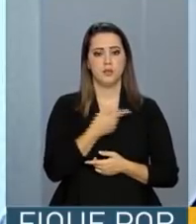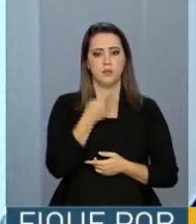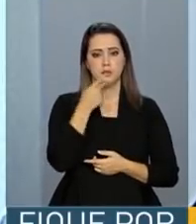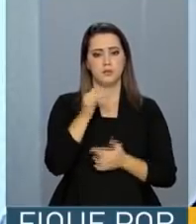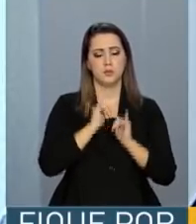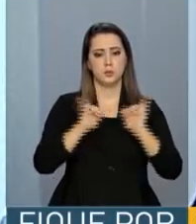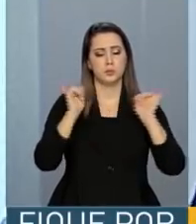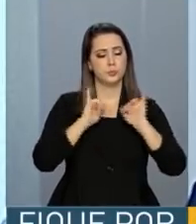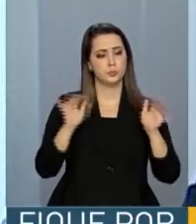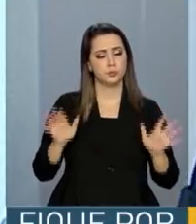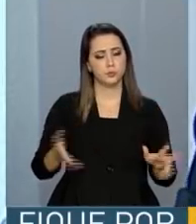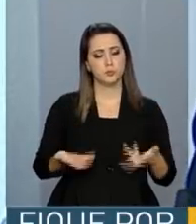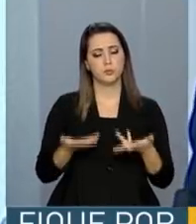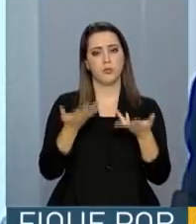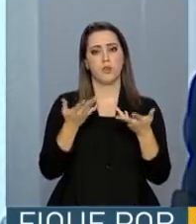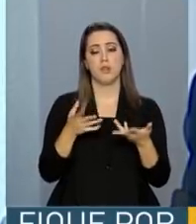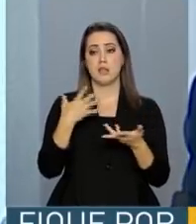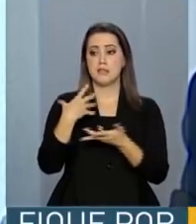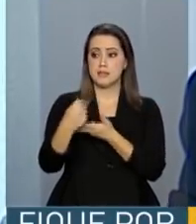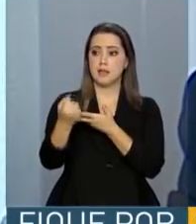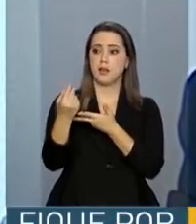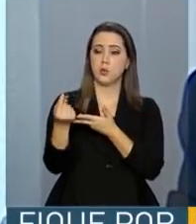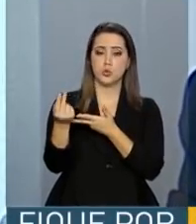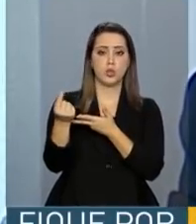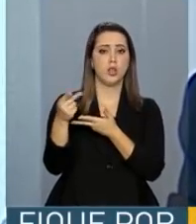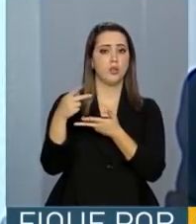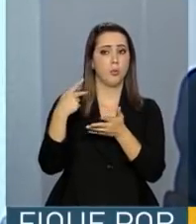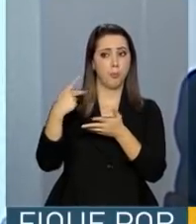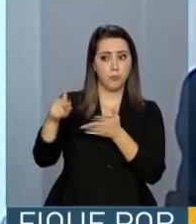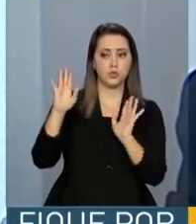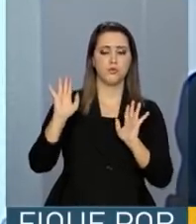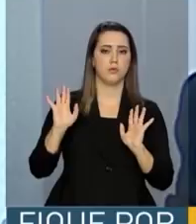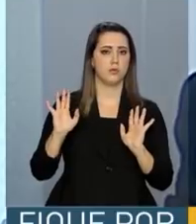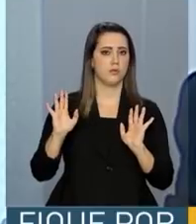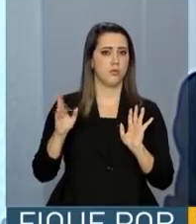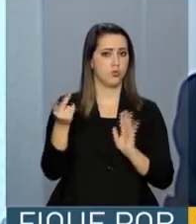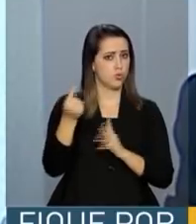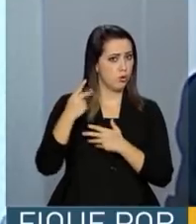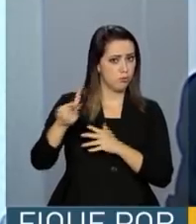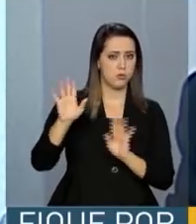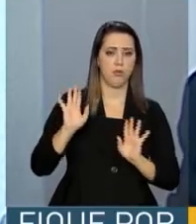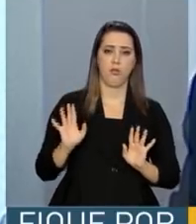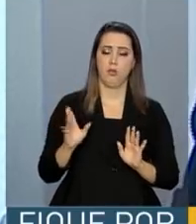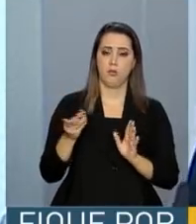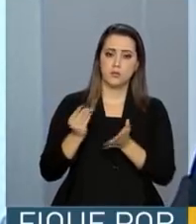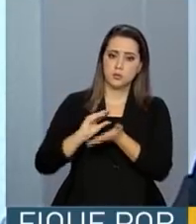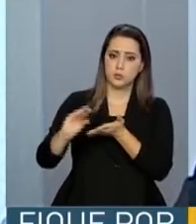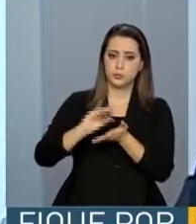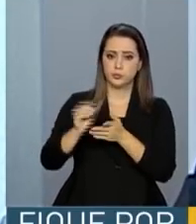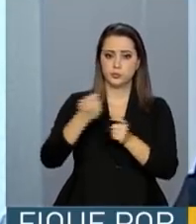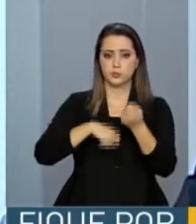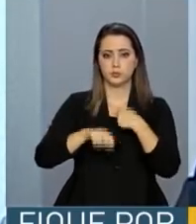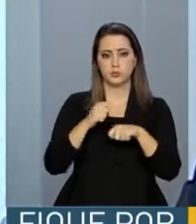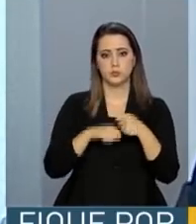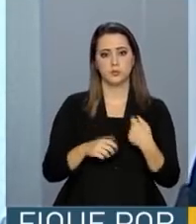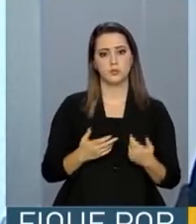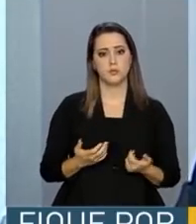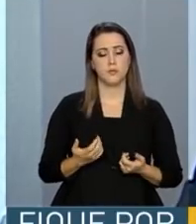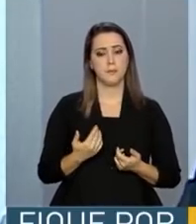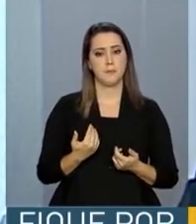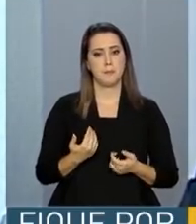a sua publicidade promoção e os olhos a quem o pis/pasep porque é dinheiro seu e você vai injetar na